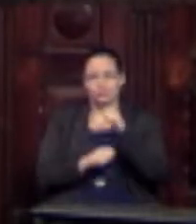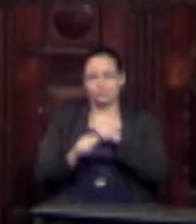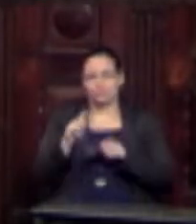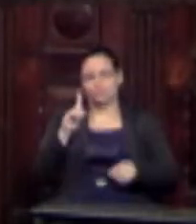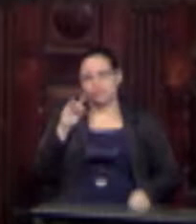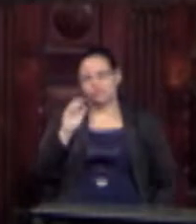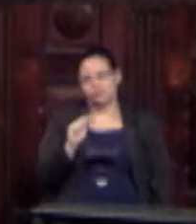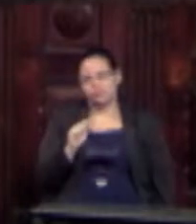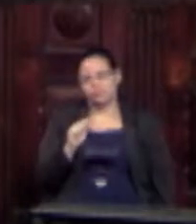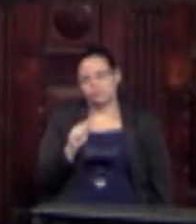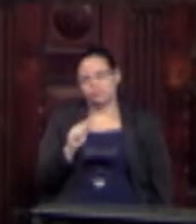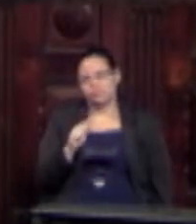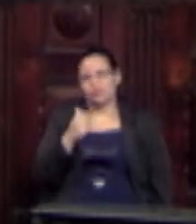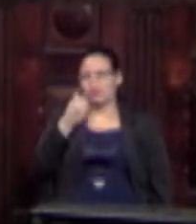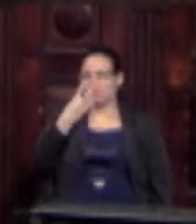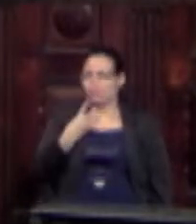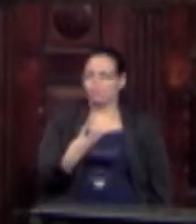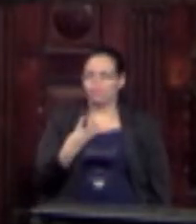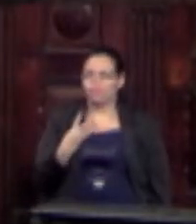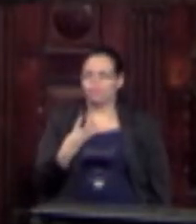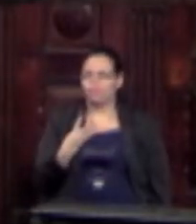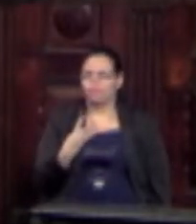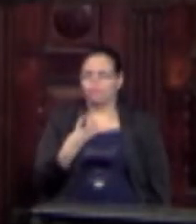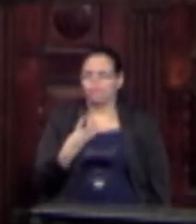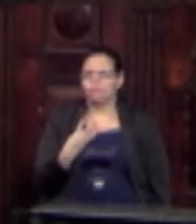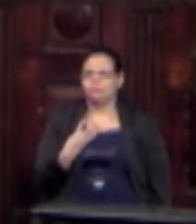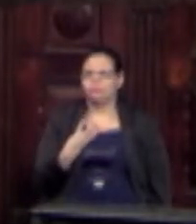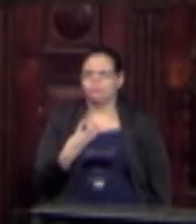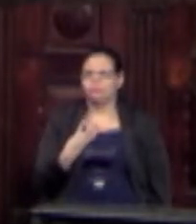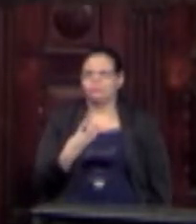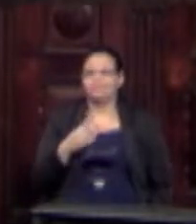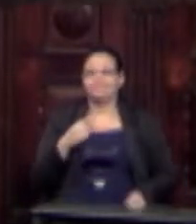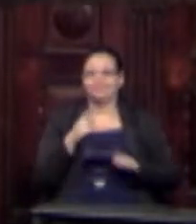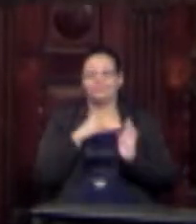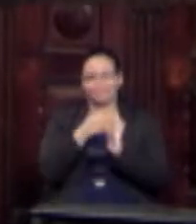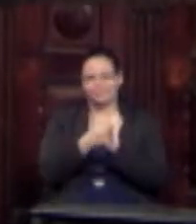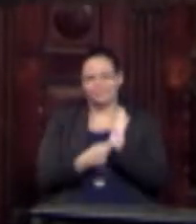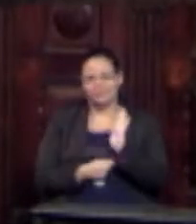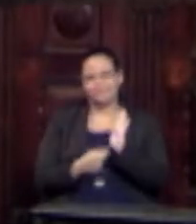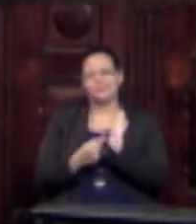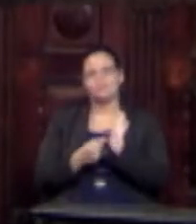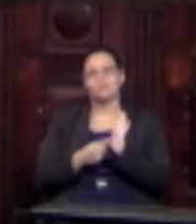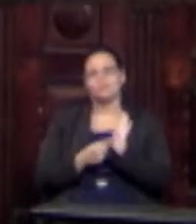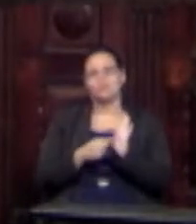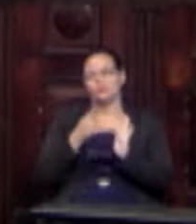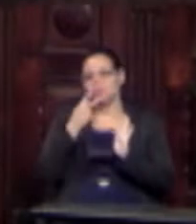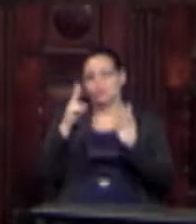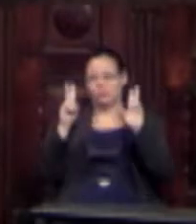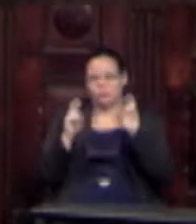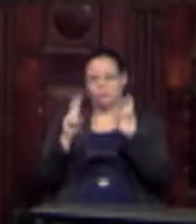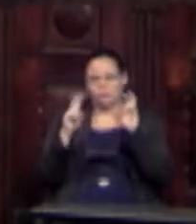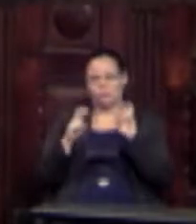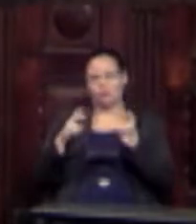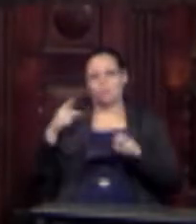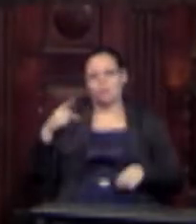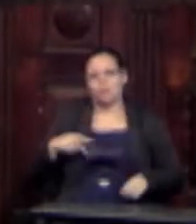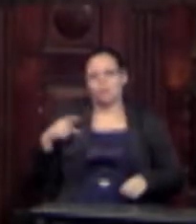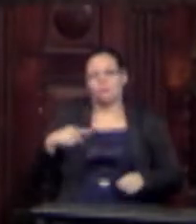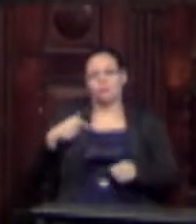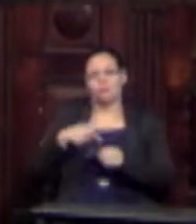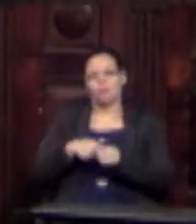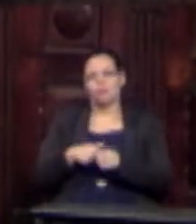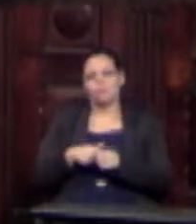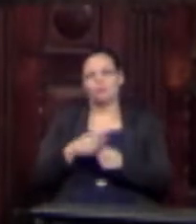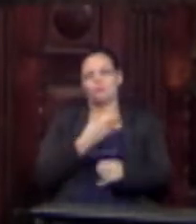dia, salvo erro de memória, do dia 14, a matéria sobre petróleo, em que a União